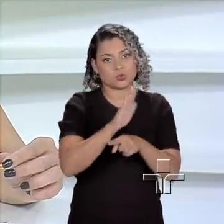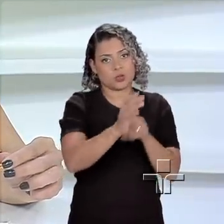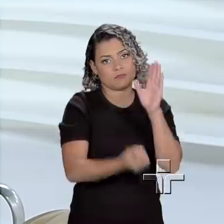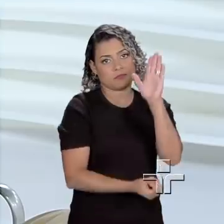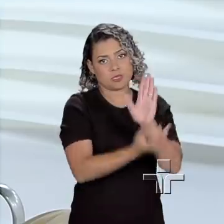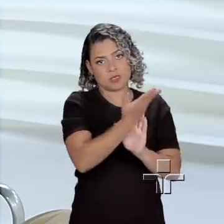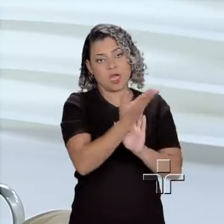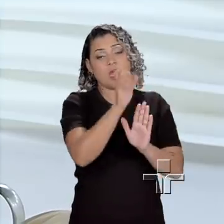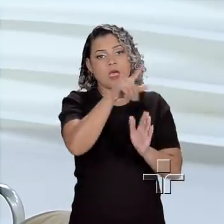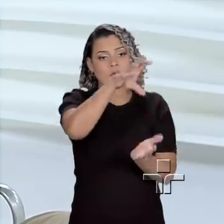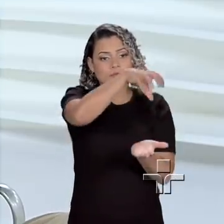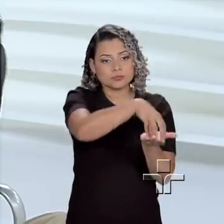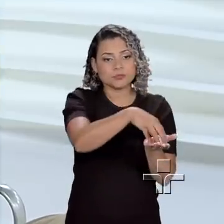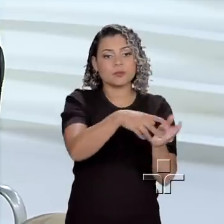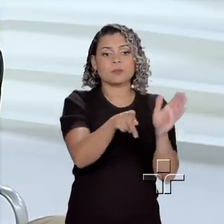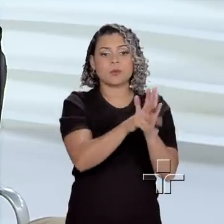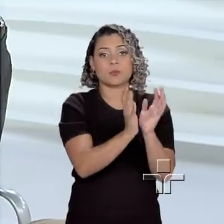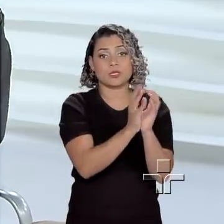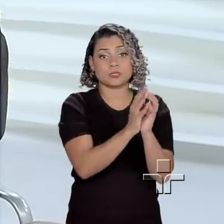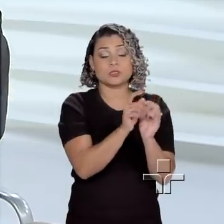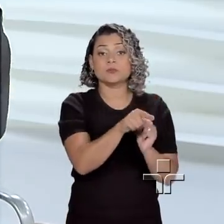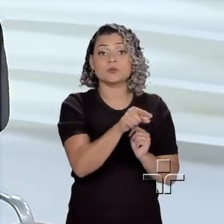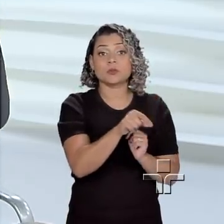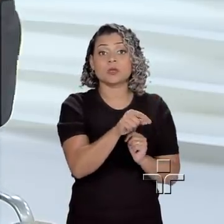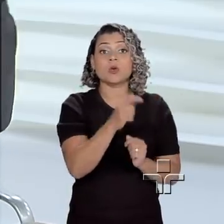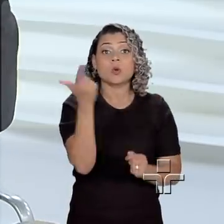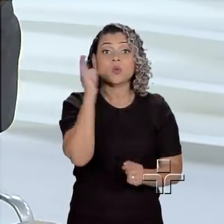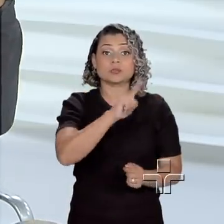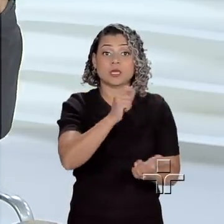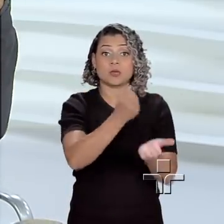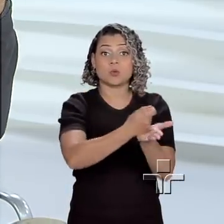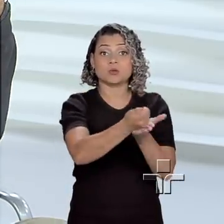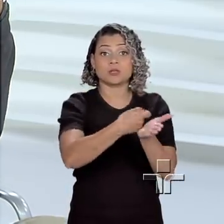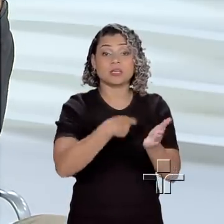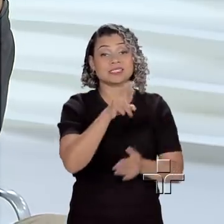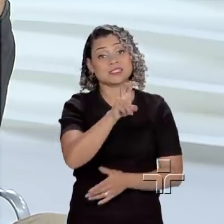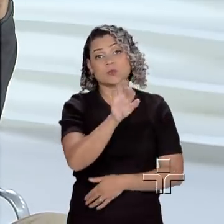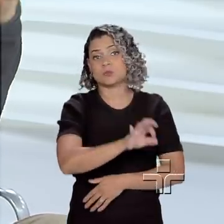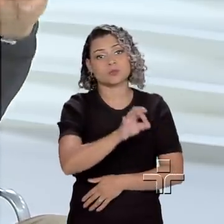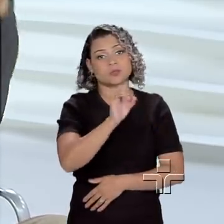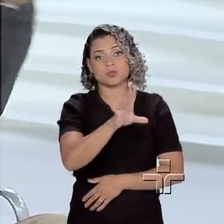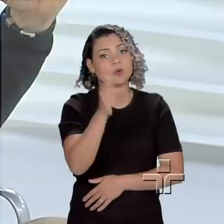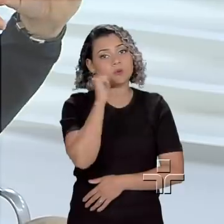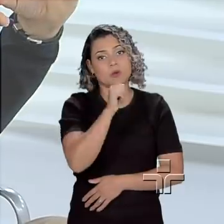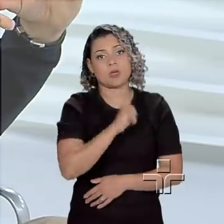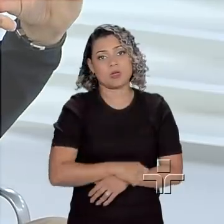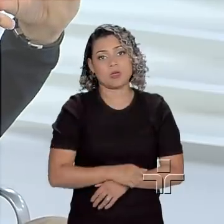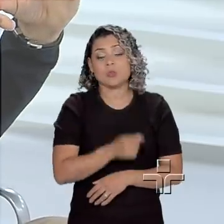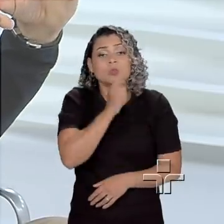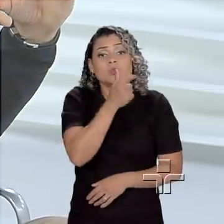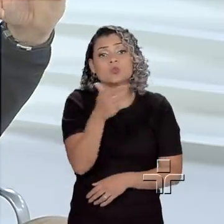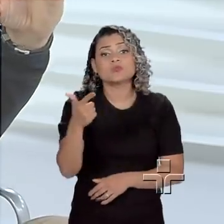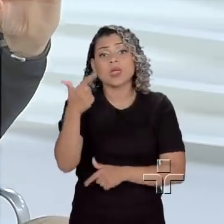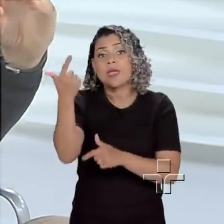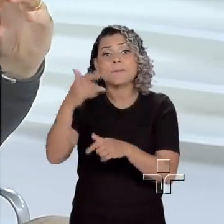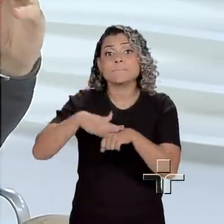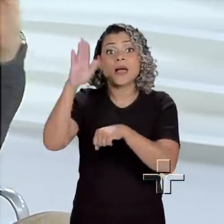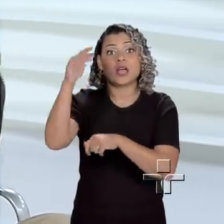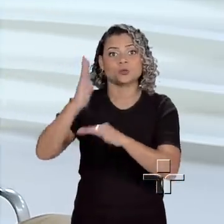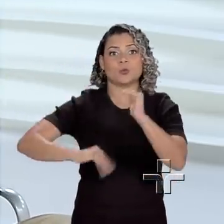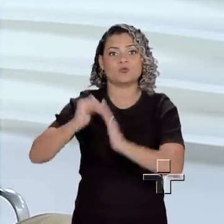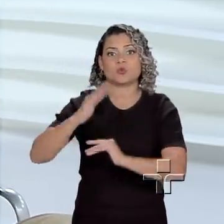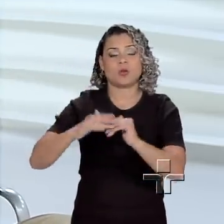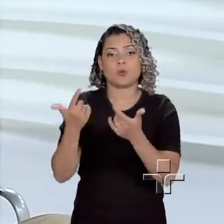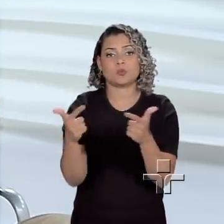de inovação do Brasil, o César só consegue contratar 5% de mulheres, porque não tem mais do que isso no mercado. Mas depois